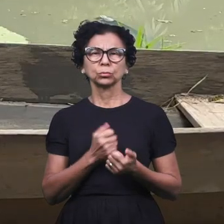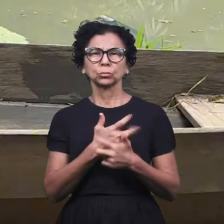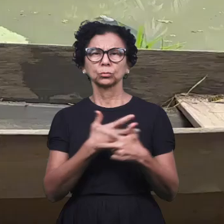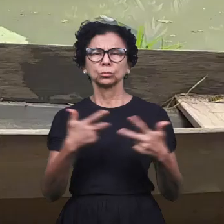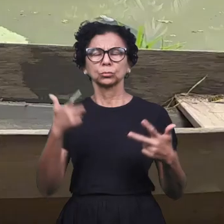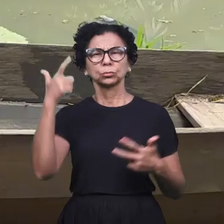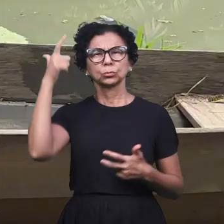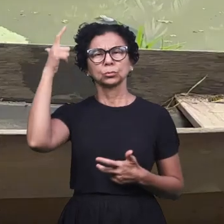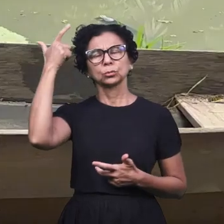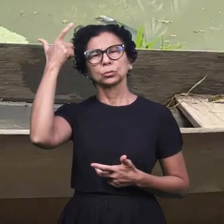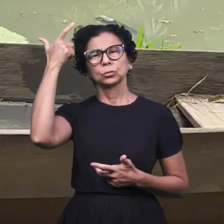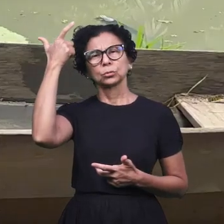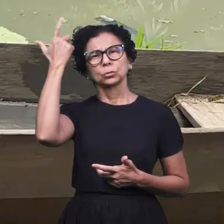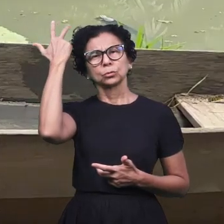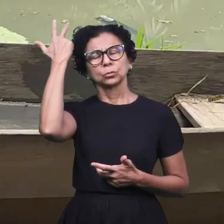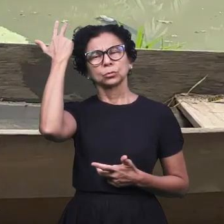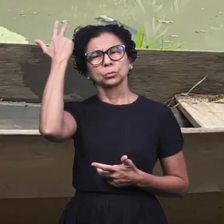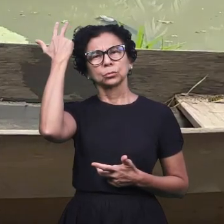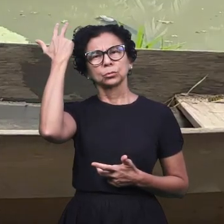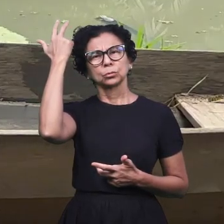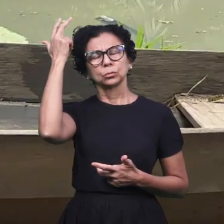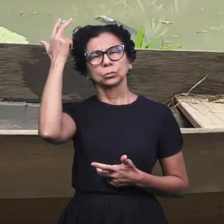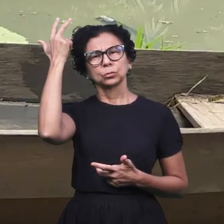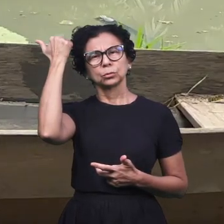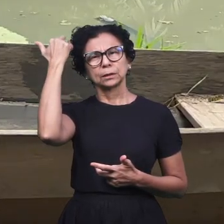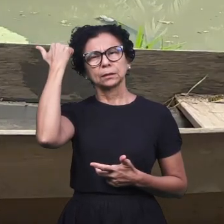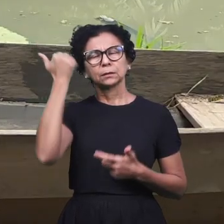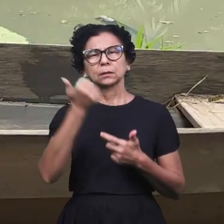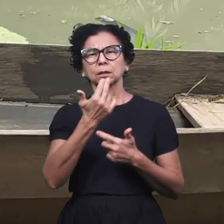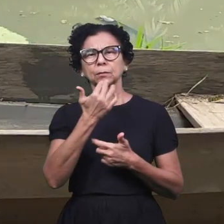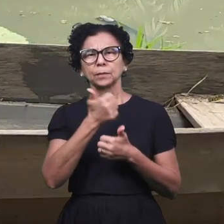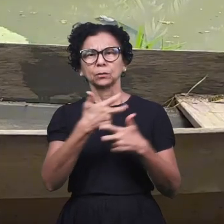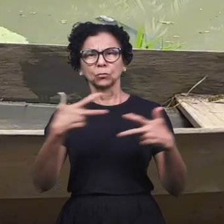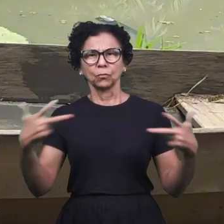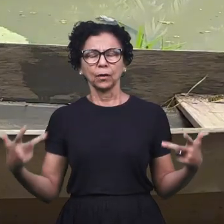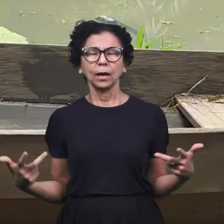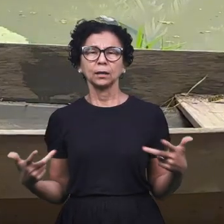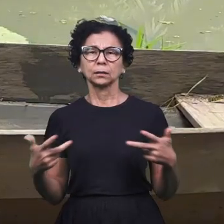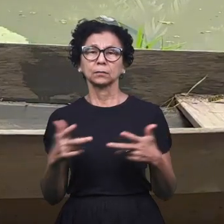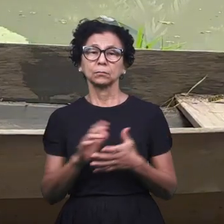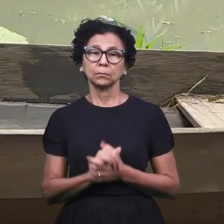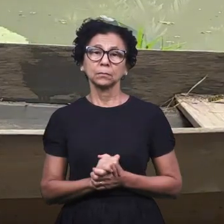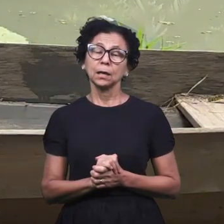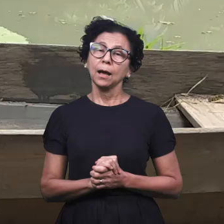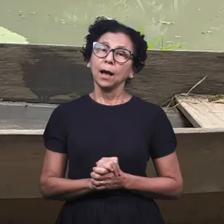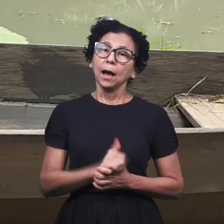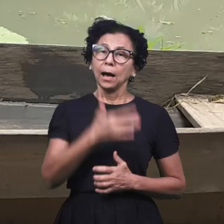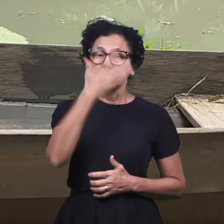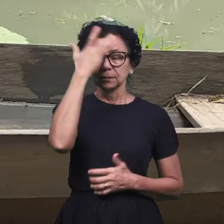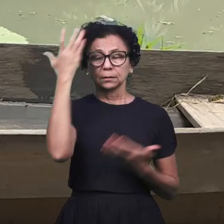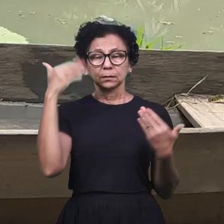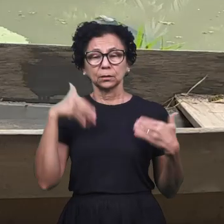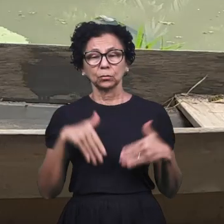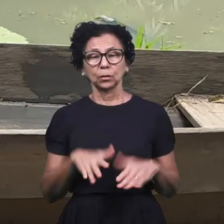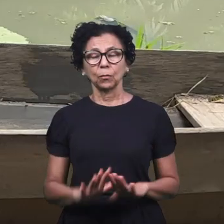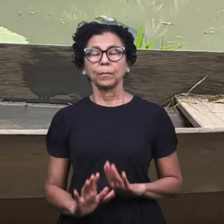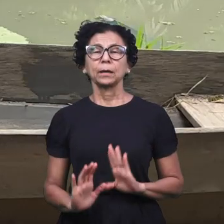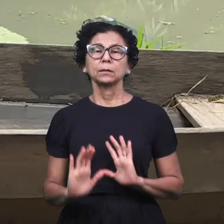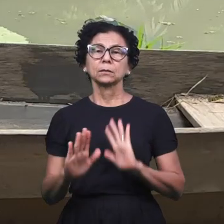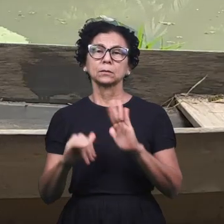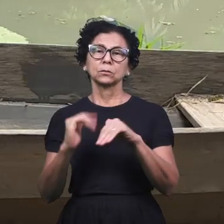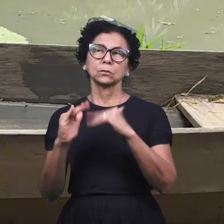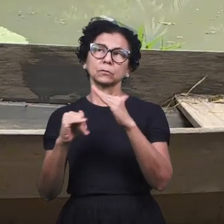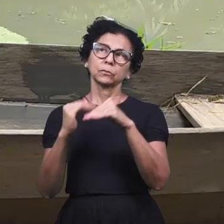são propícias a desenvolver de forma fisiológica, né, essa